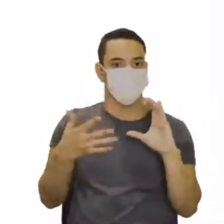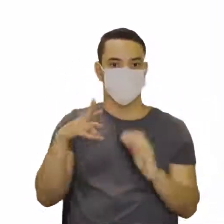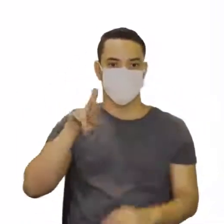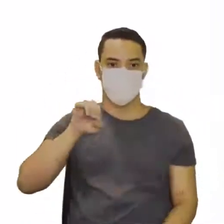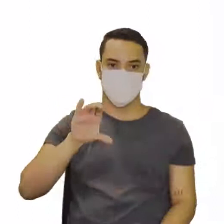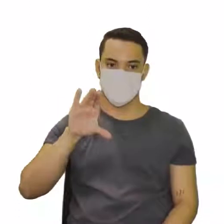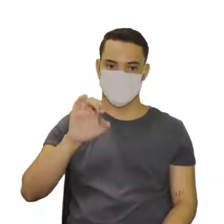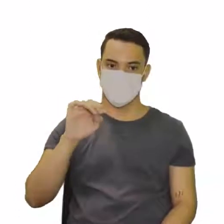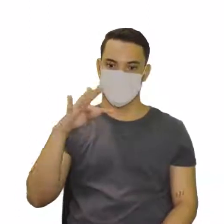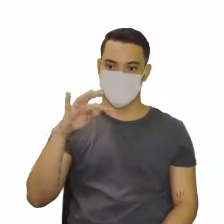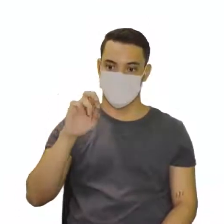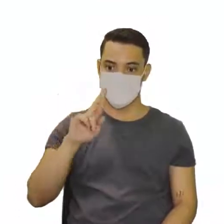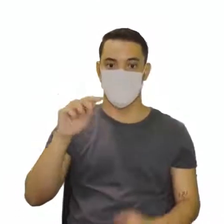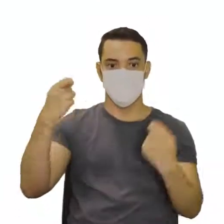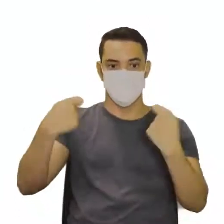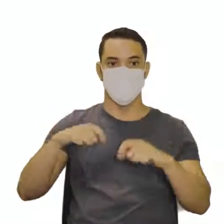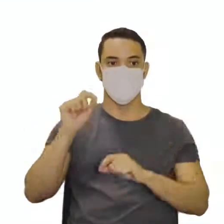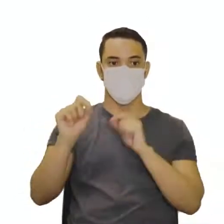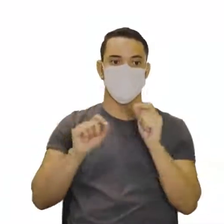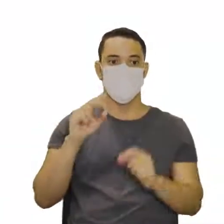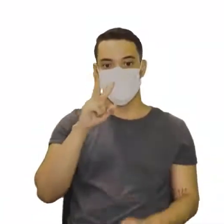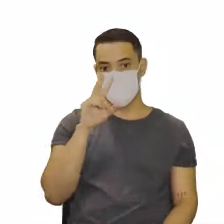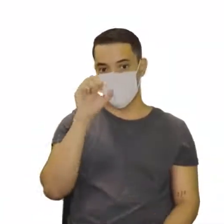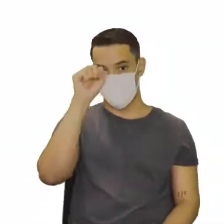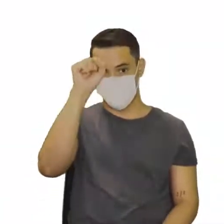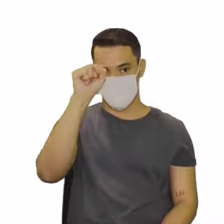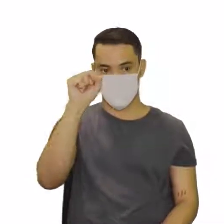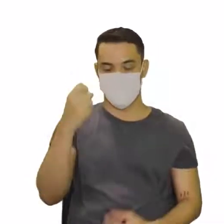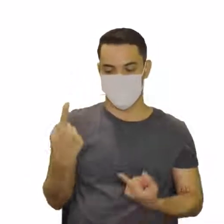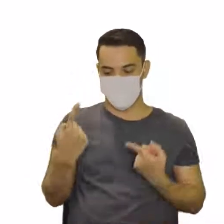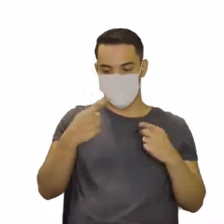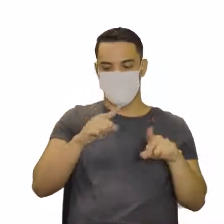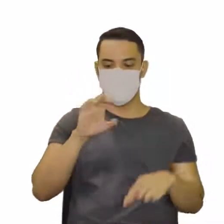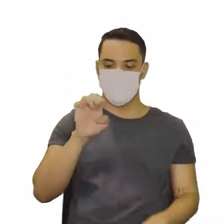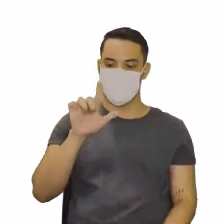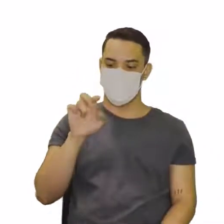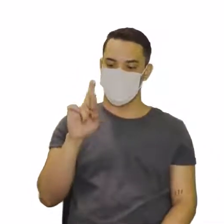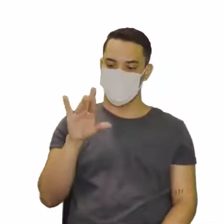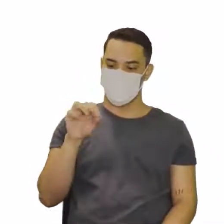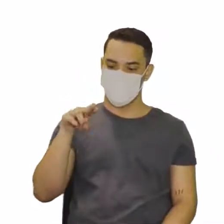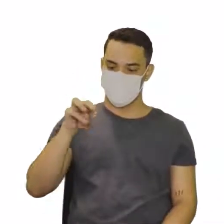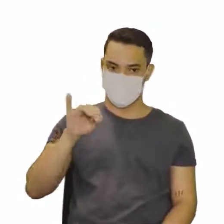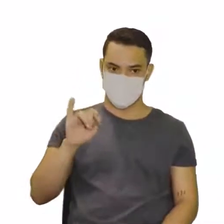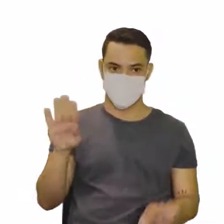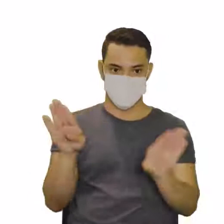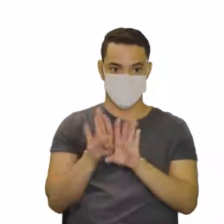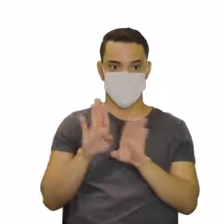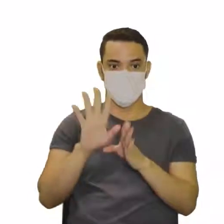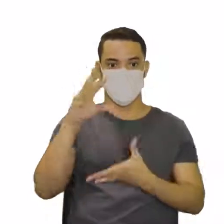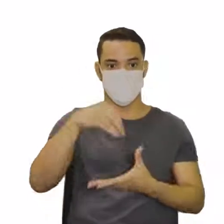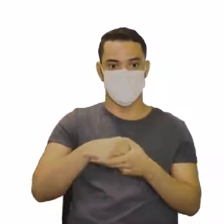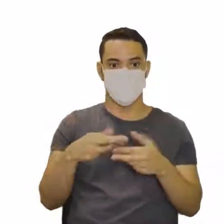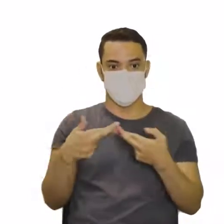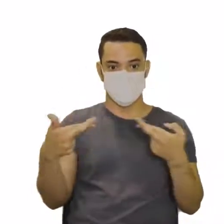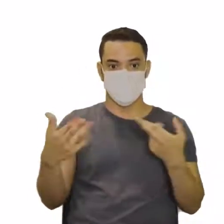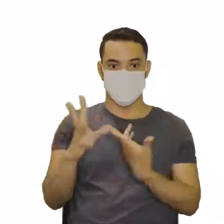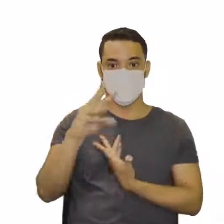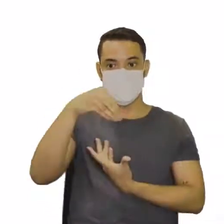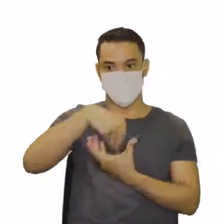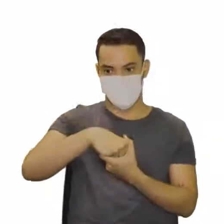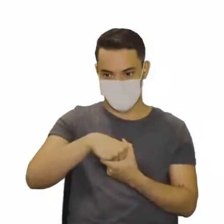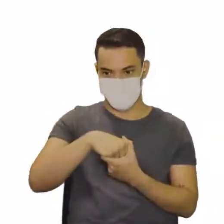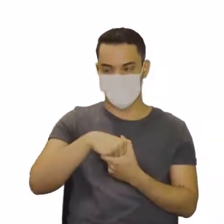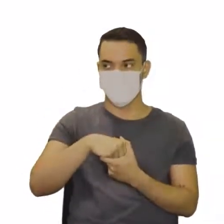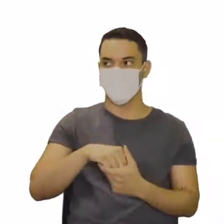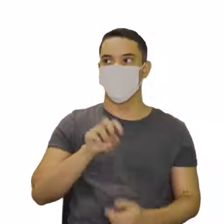receptor, precisamos o quê? Da sua força contra-eletromotriz e da sua resistência interna, que são os dois valores que estão